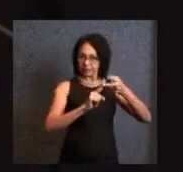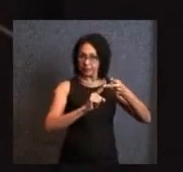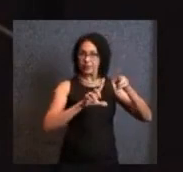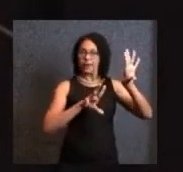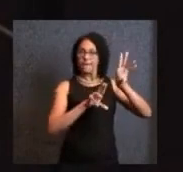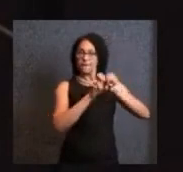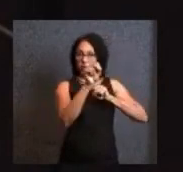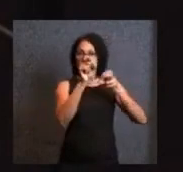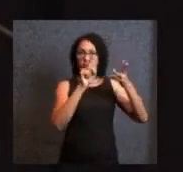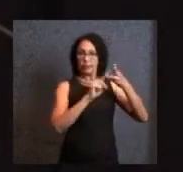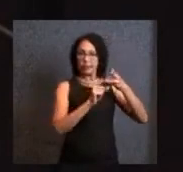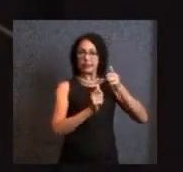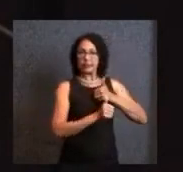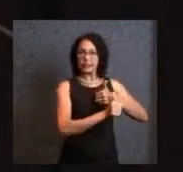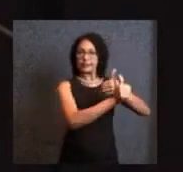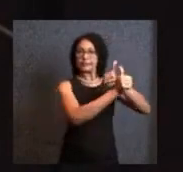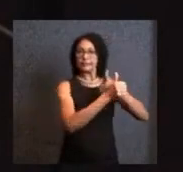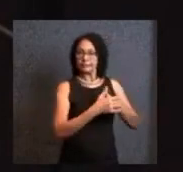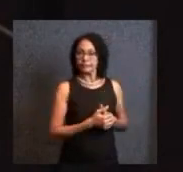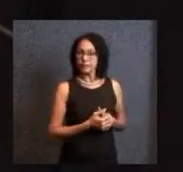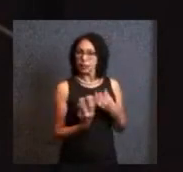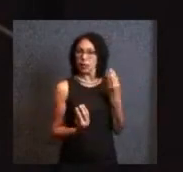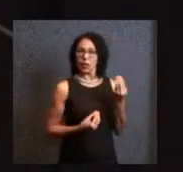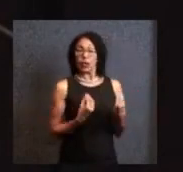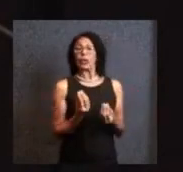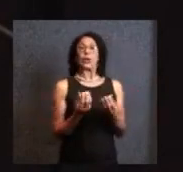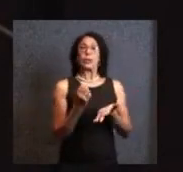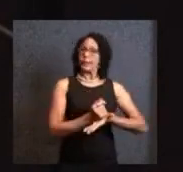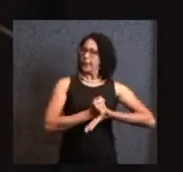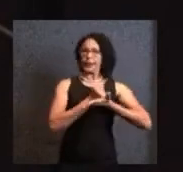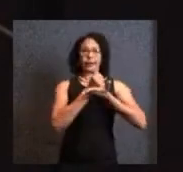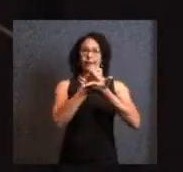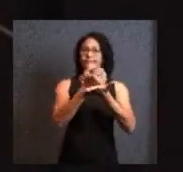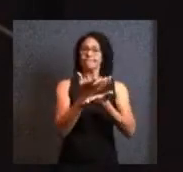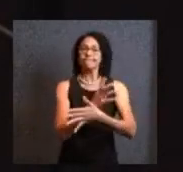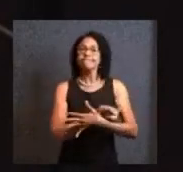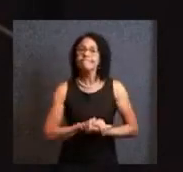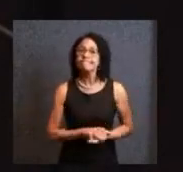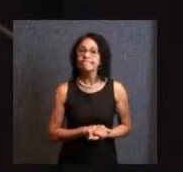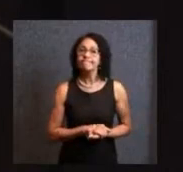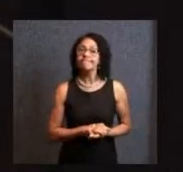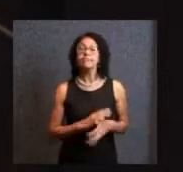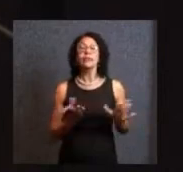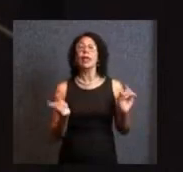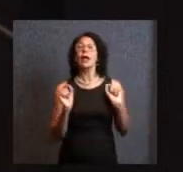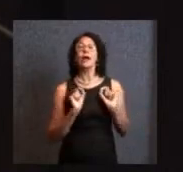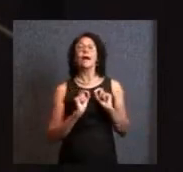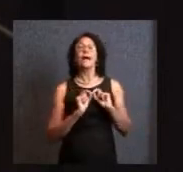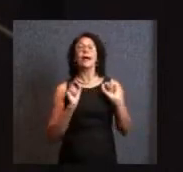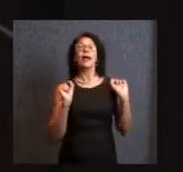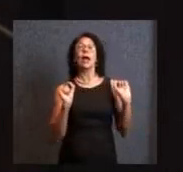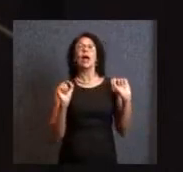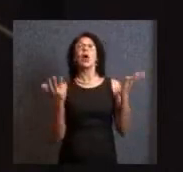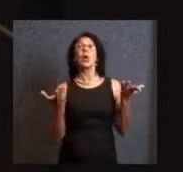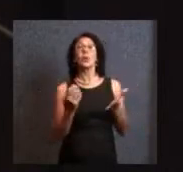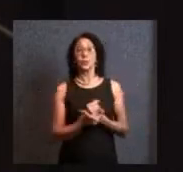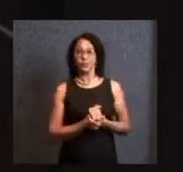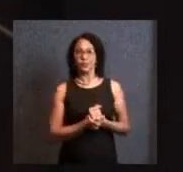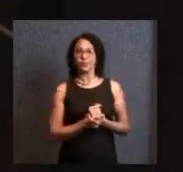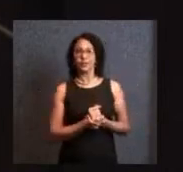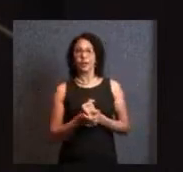formação e acompanhamento. E como é que nós apoiamos esse programa? Nós